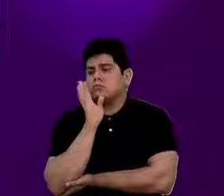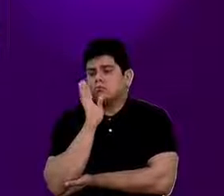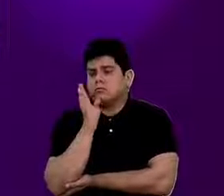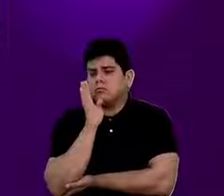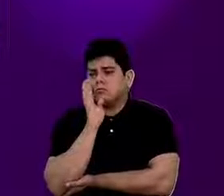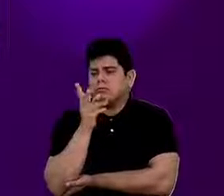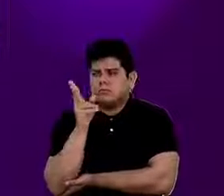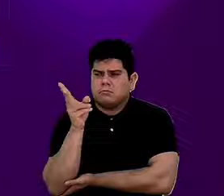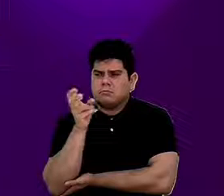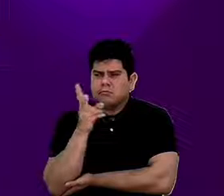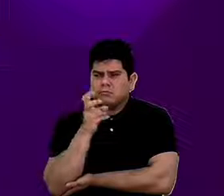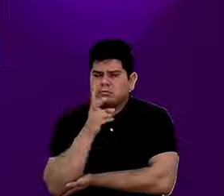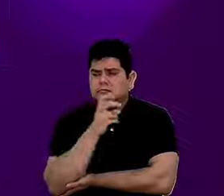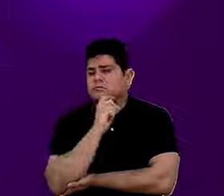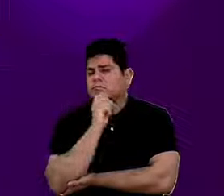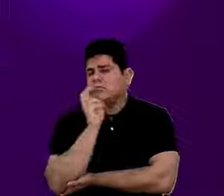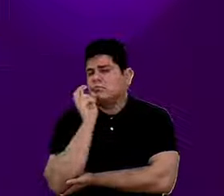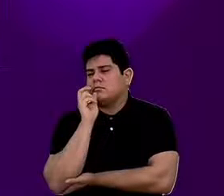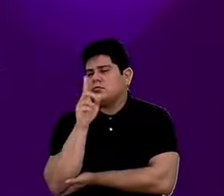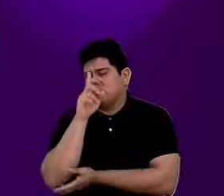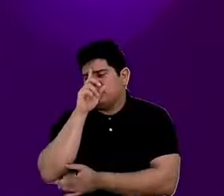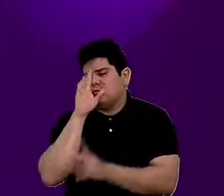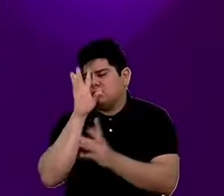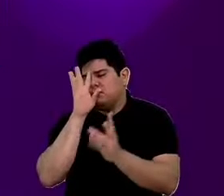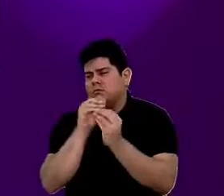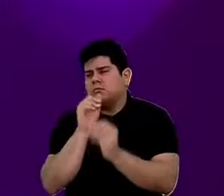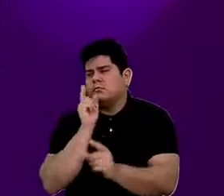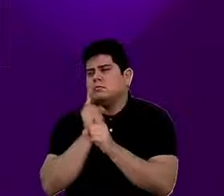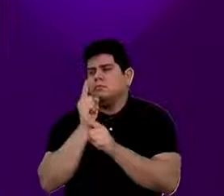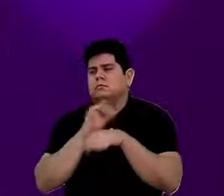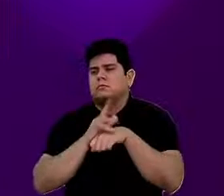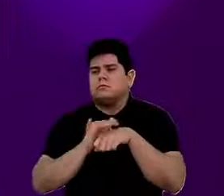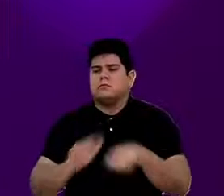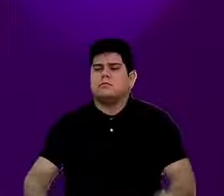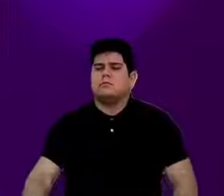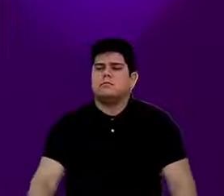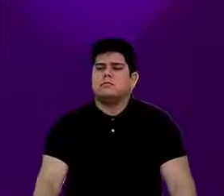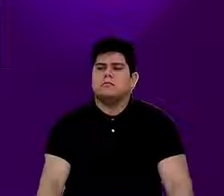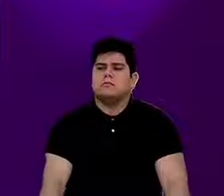a observação para fazer o diagnóstico dessa síndrome.